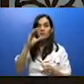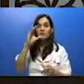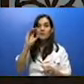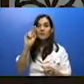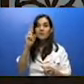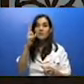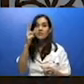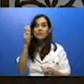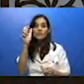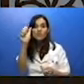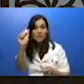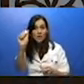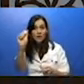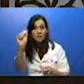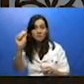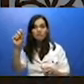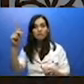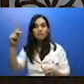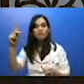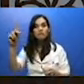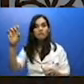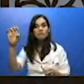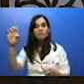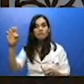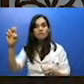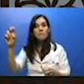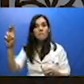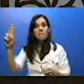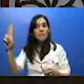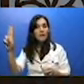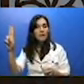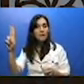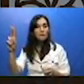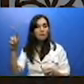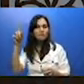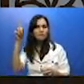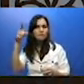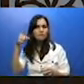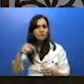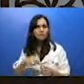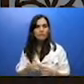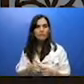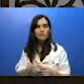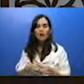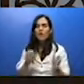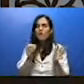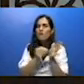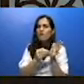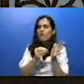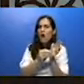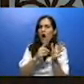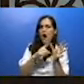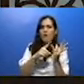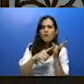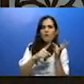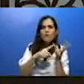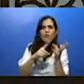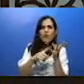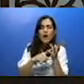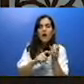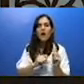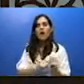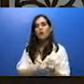aqui faltando só vogas chapéu aqui faltando só as letrinhas do meio